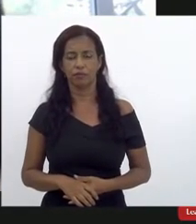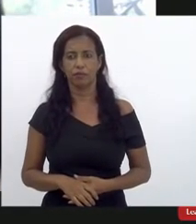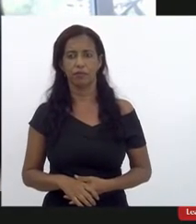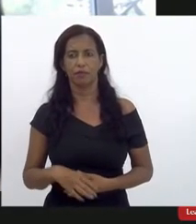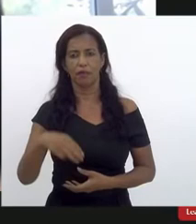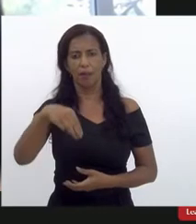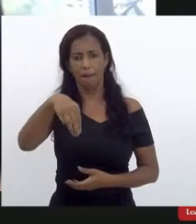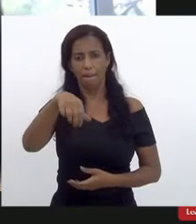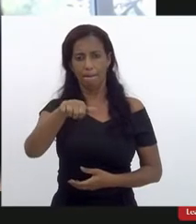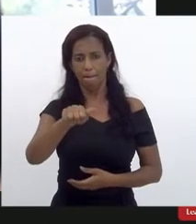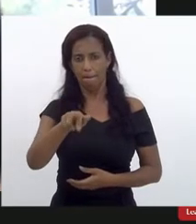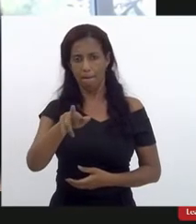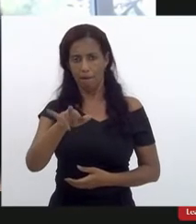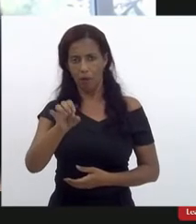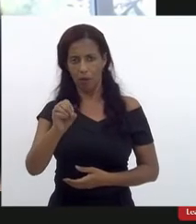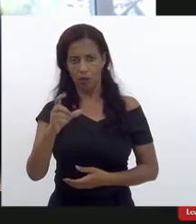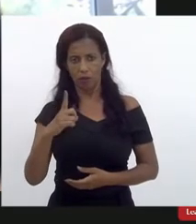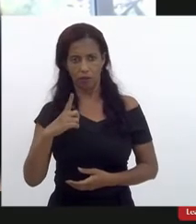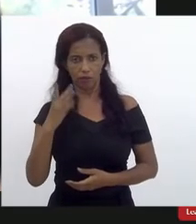Maurício está conosco aqui, não?